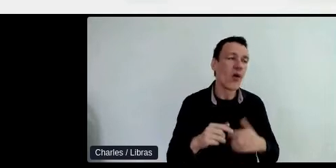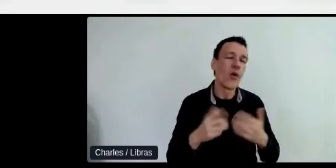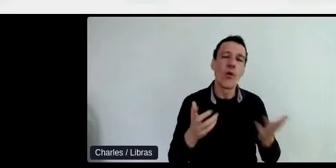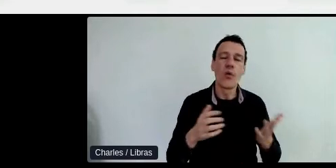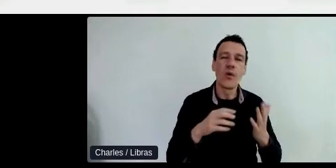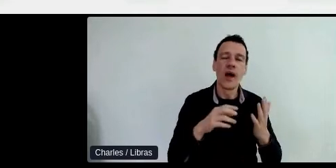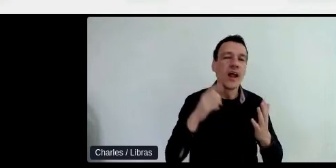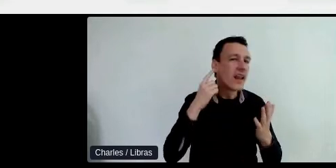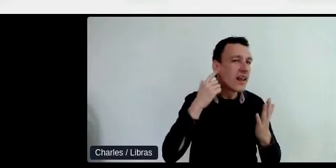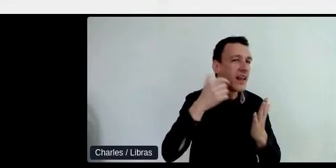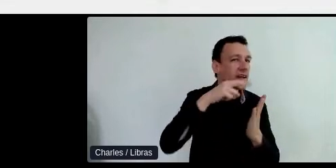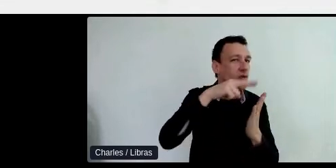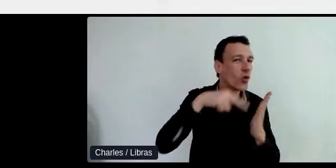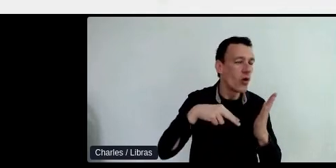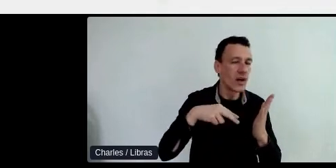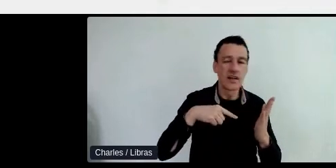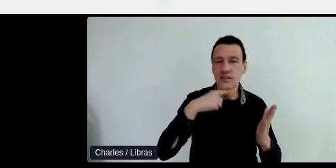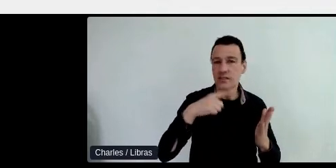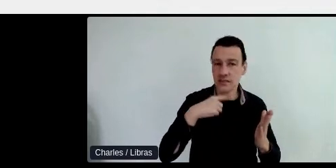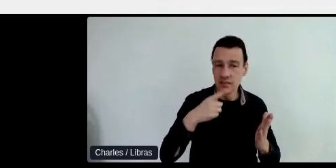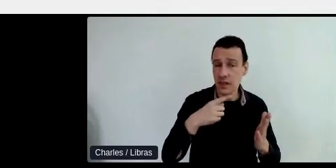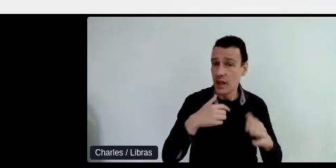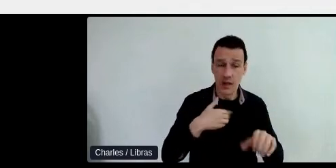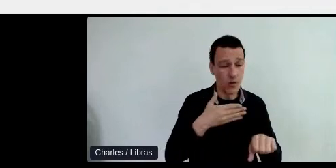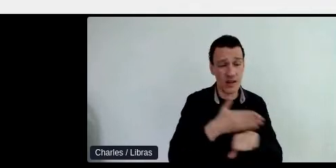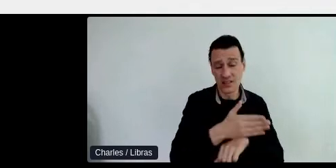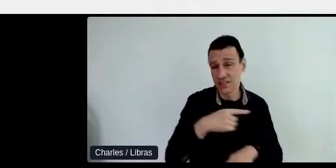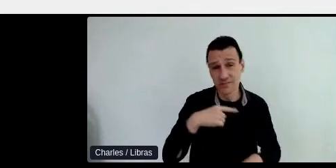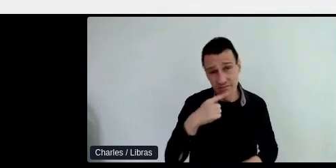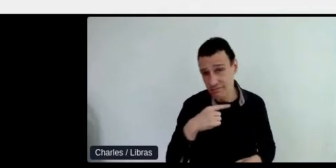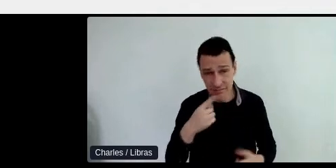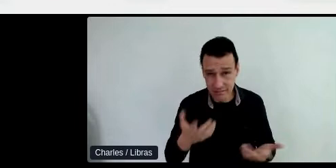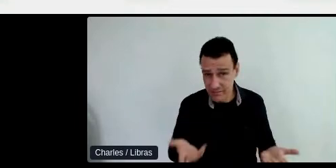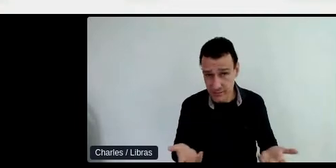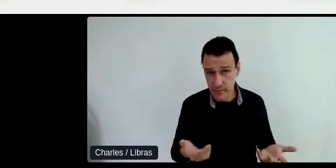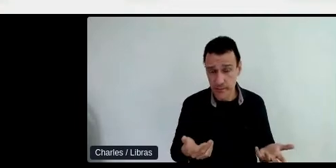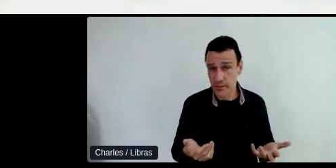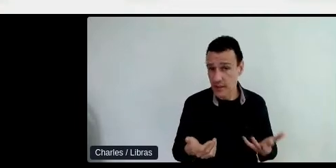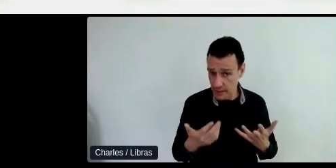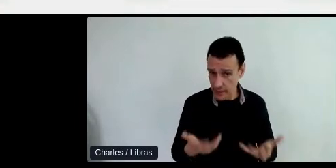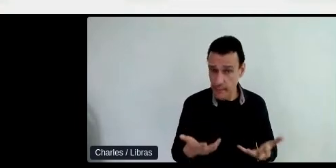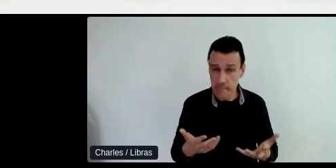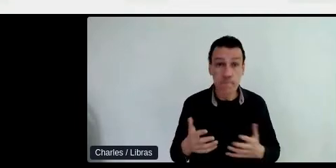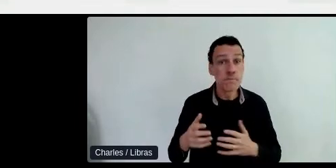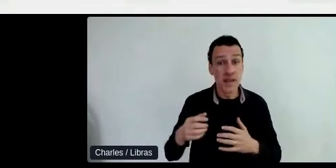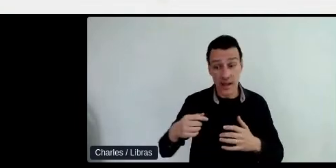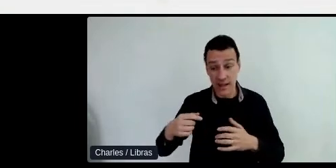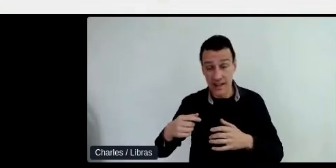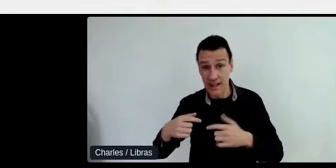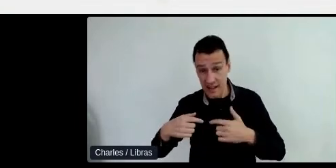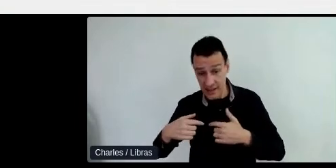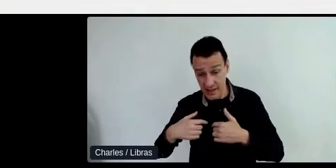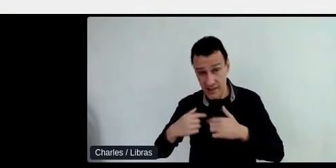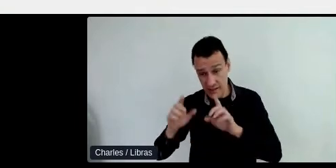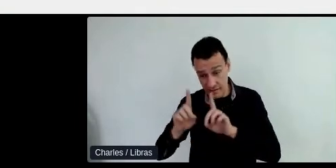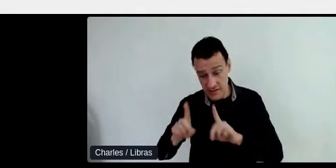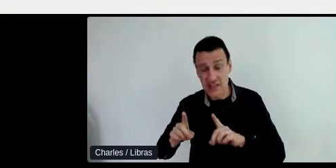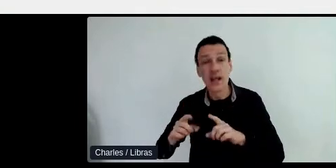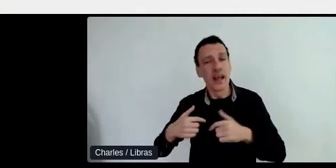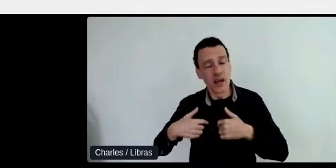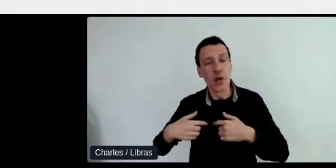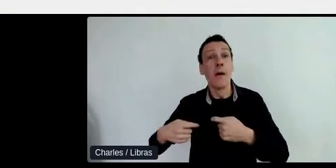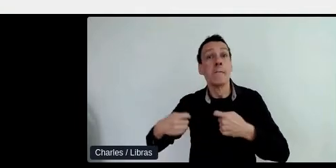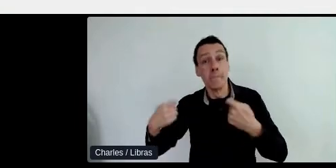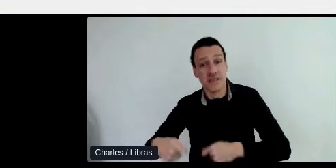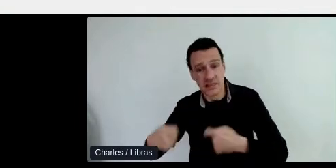conseguir acessar de jeito nenhum. Então, tem uma frase até que eu gosto bastante